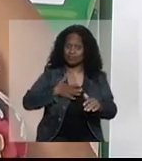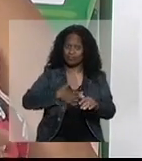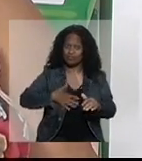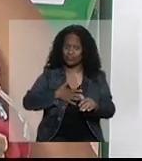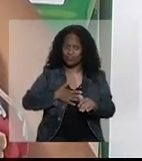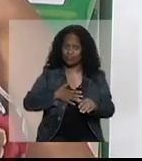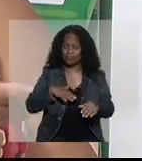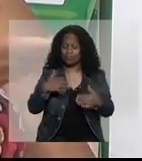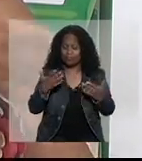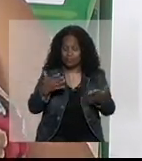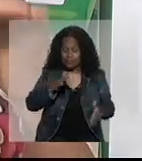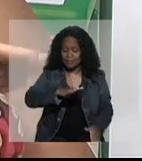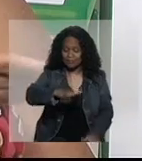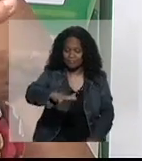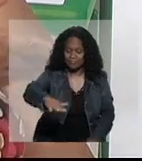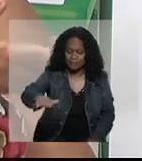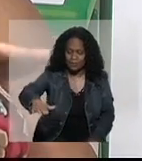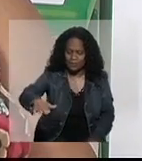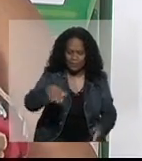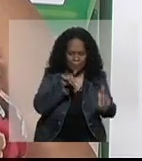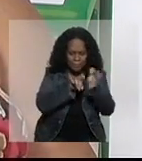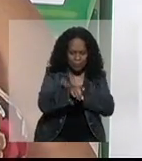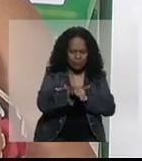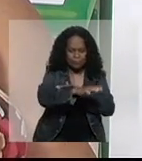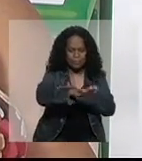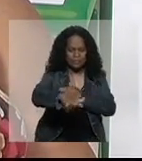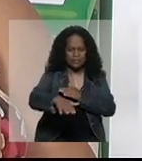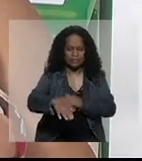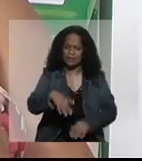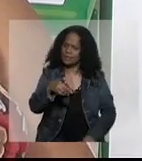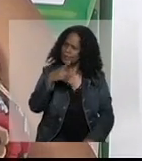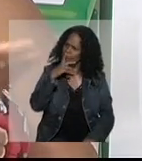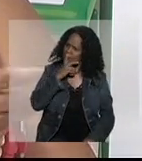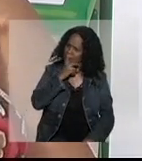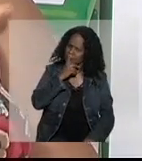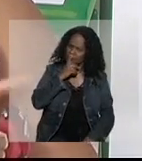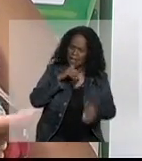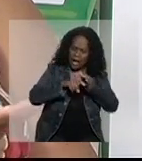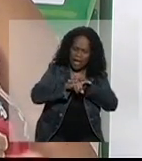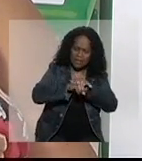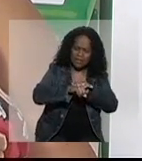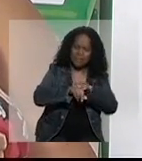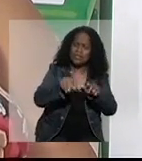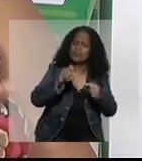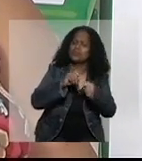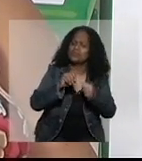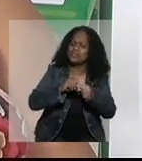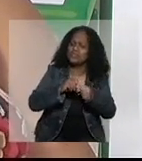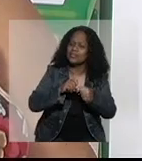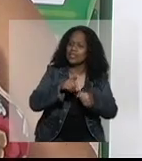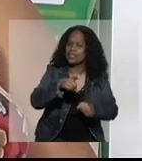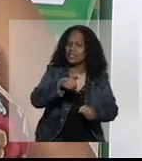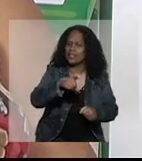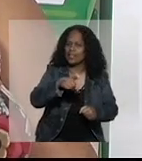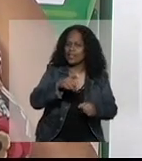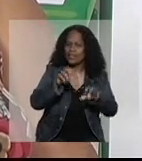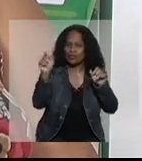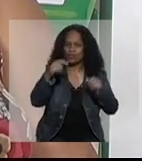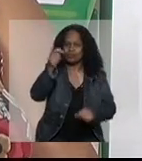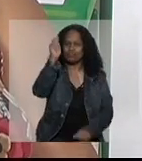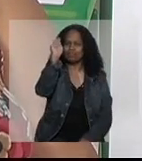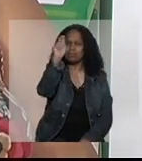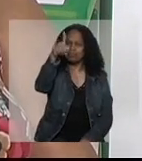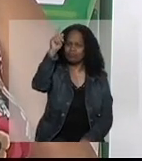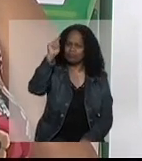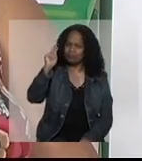máximo isso. Aí quando eu fui um dia contar, perguntei para a criança disse, imagina, o que a tartaruga fez? Aí a criança falou, um